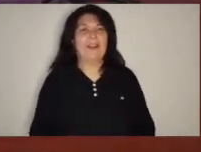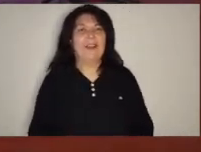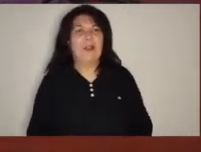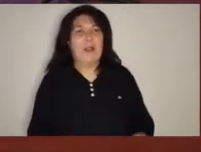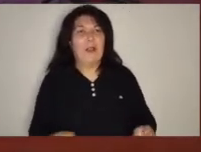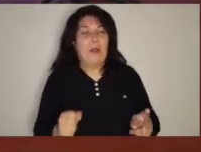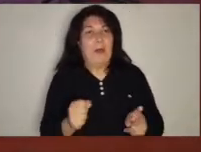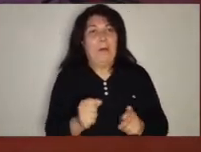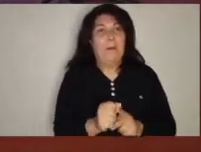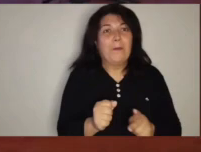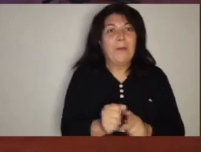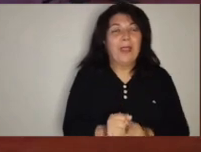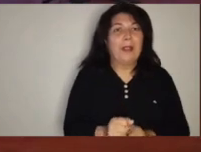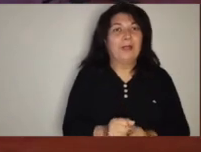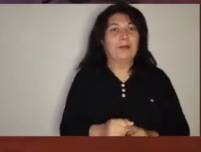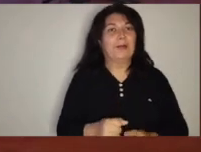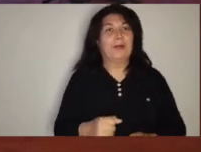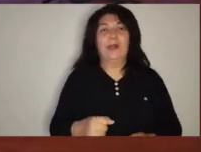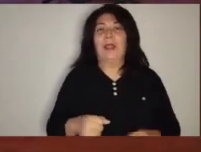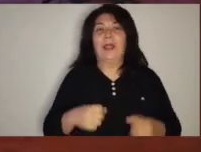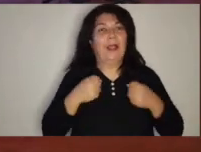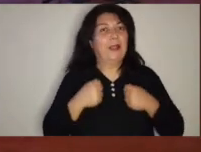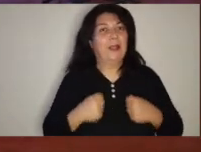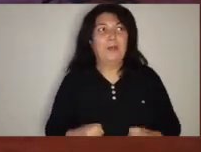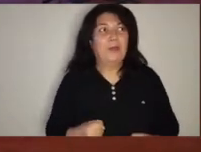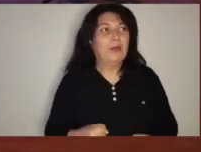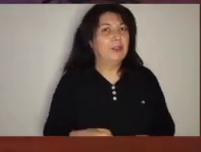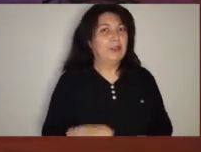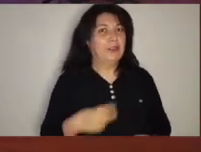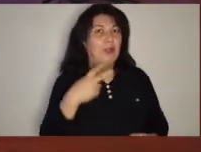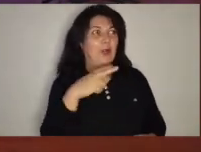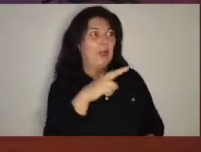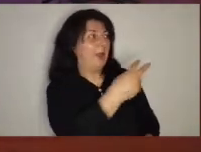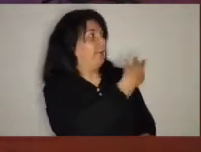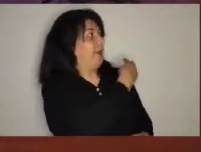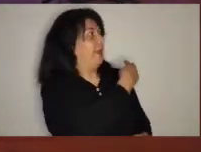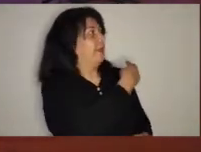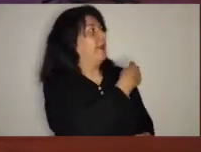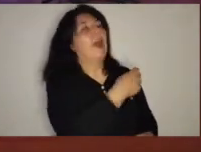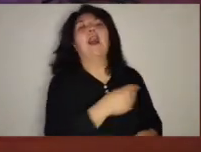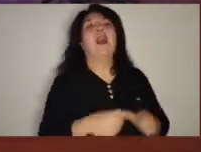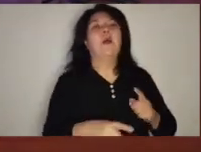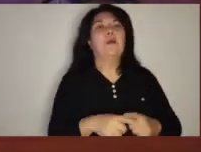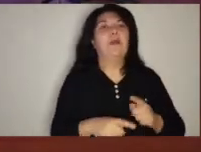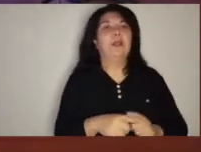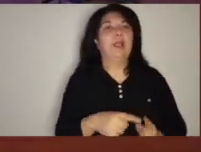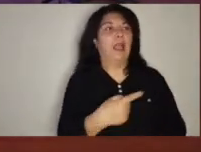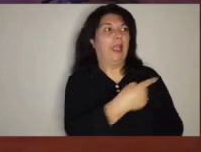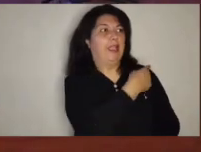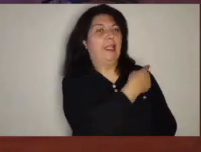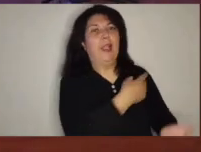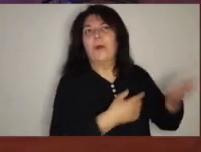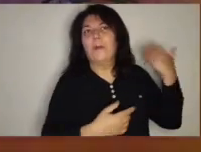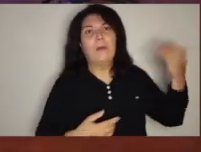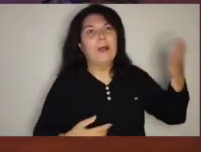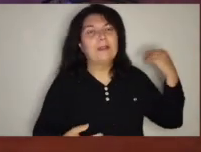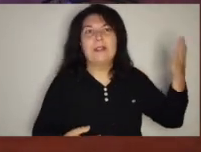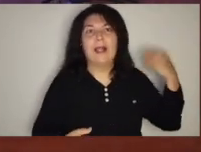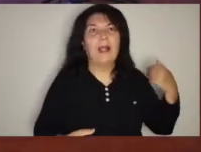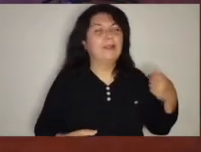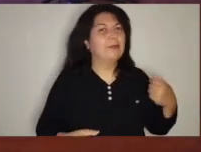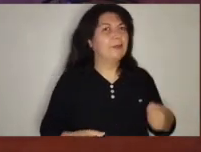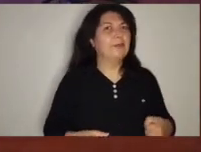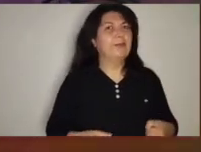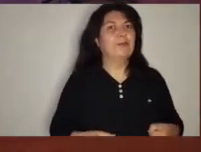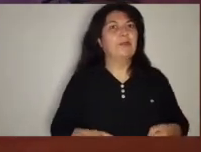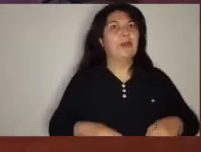nadando para o mar. Não, porque Pedro disse: eu não posso olhar para o meu passado, eu não posso olhar para trás, eu tenho que olhar para a